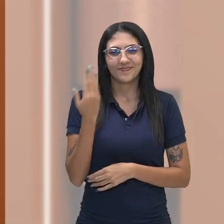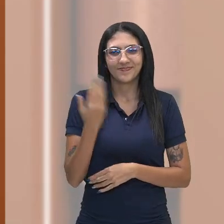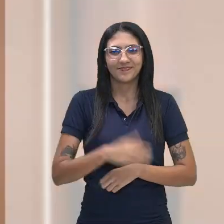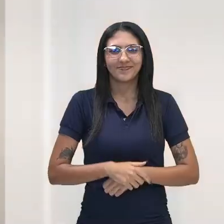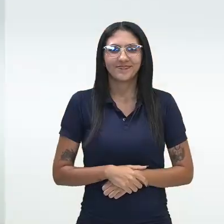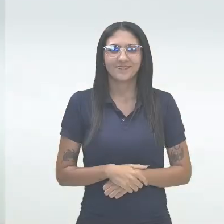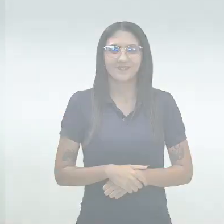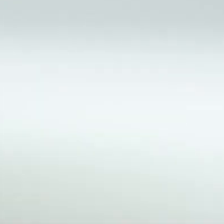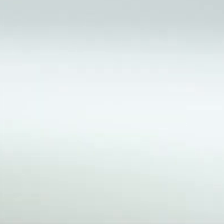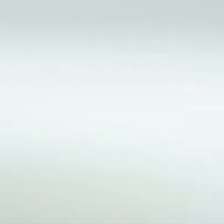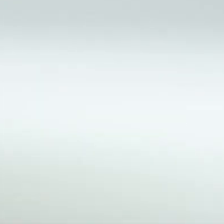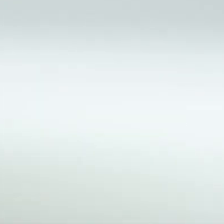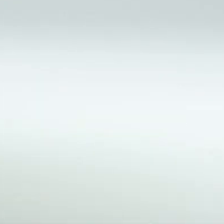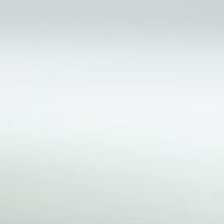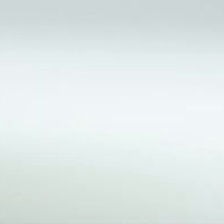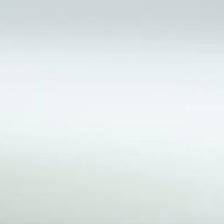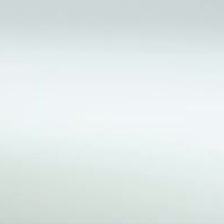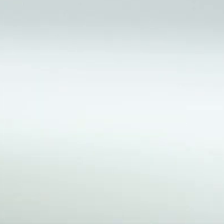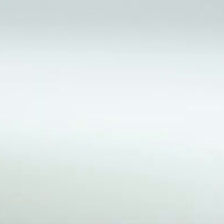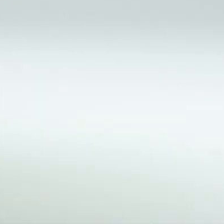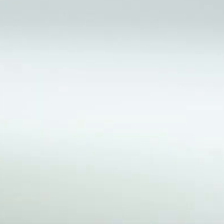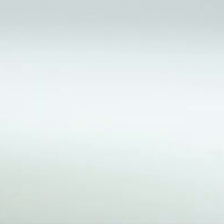aula.